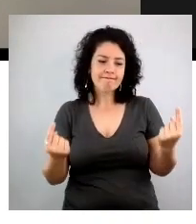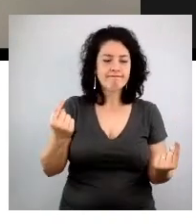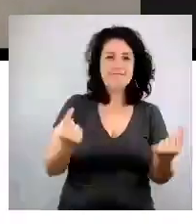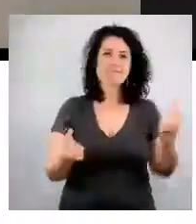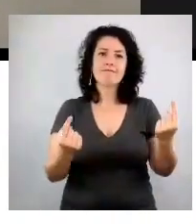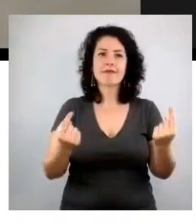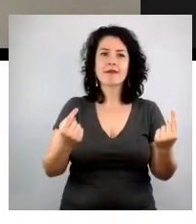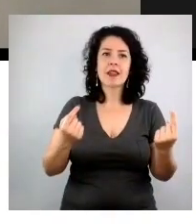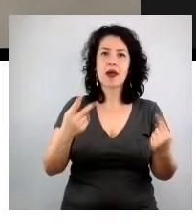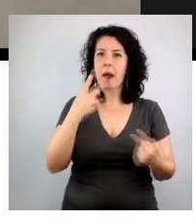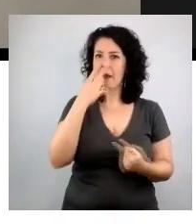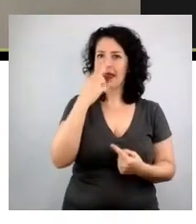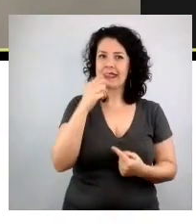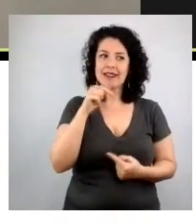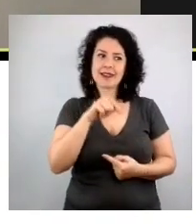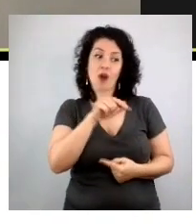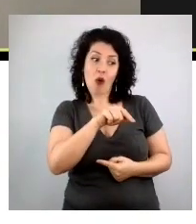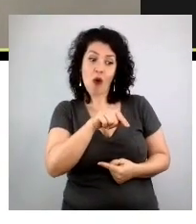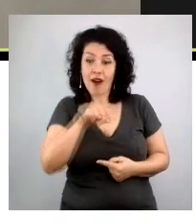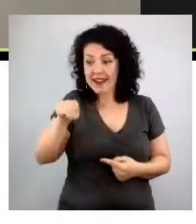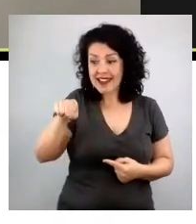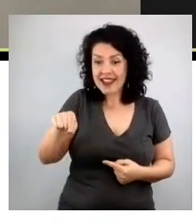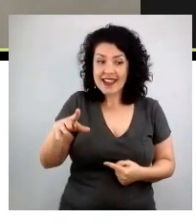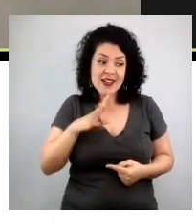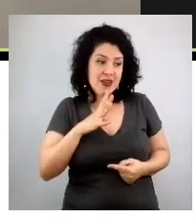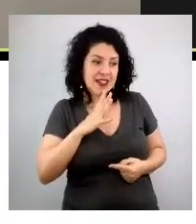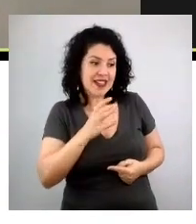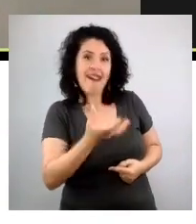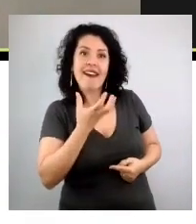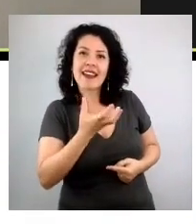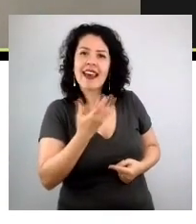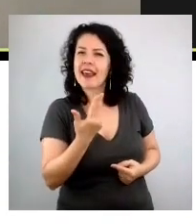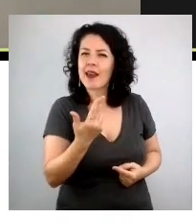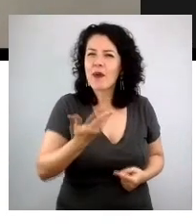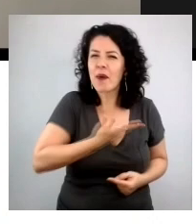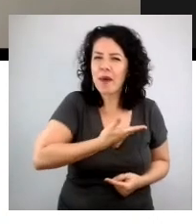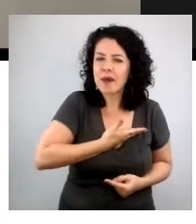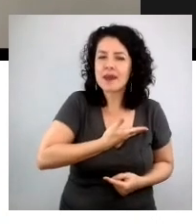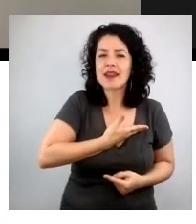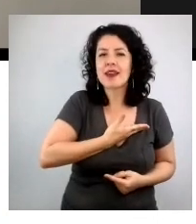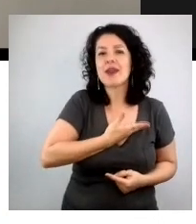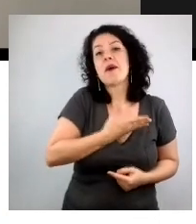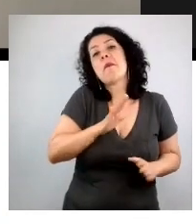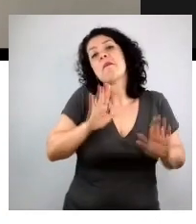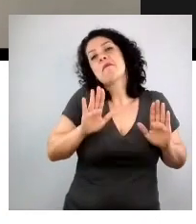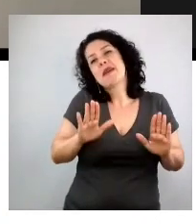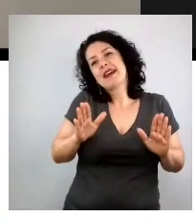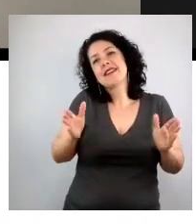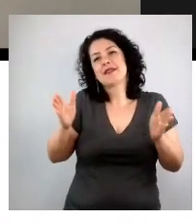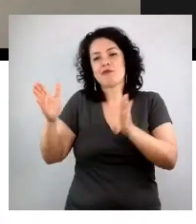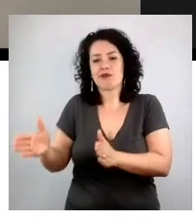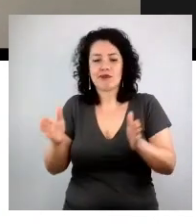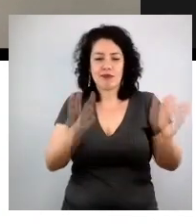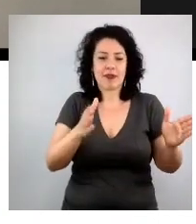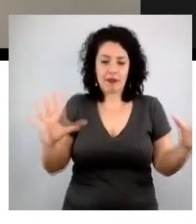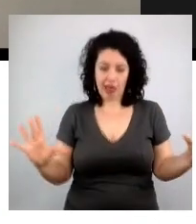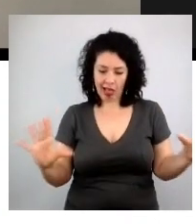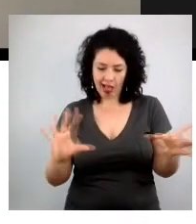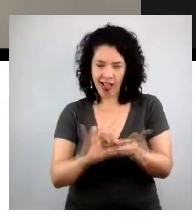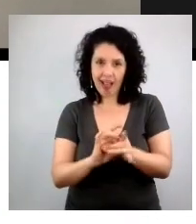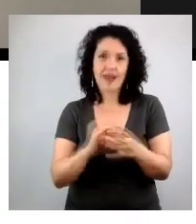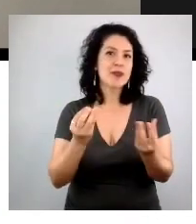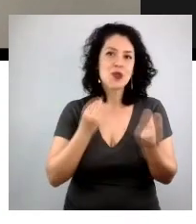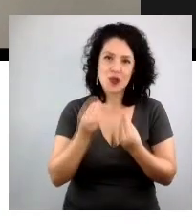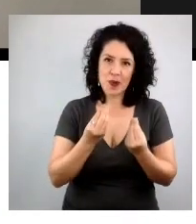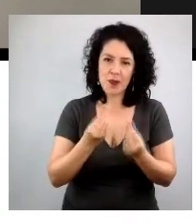te conhecer, e aí você vai lá e puxa a mãozinha um do lado do outro e cola as duas mãozinhas. Então, como é que é esse